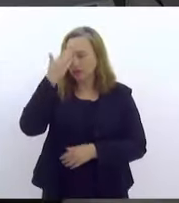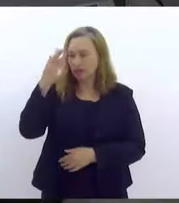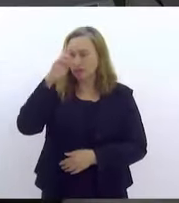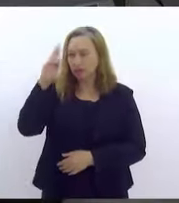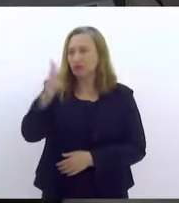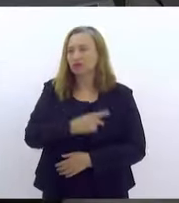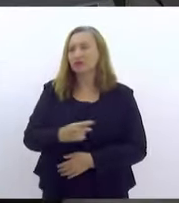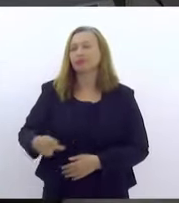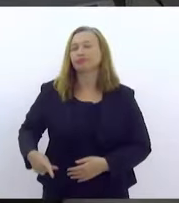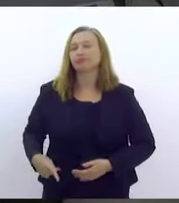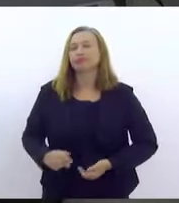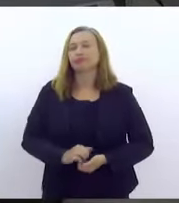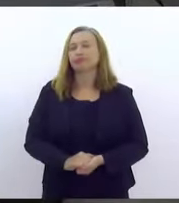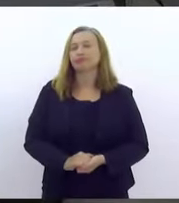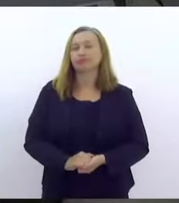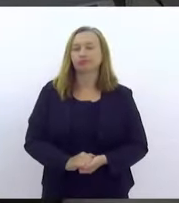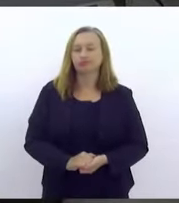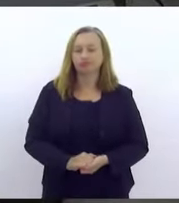presidente.